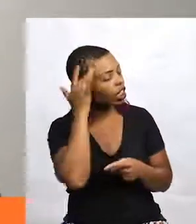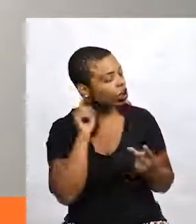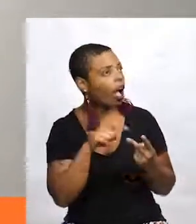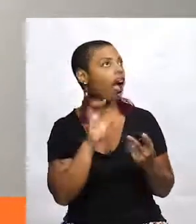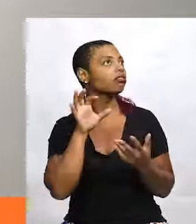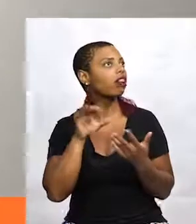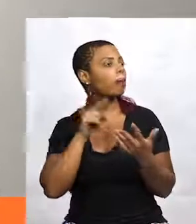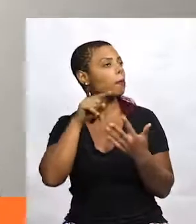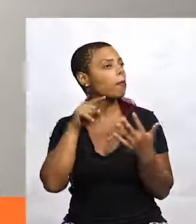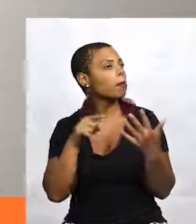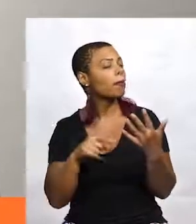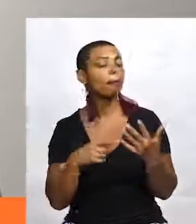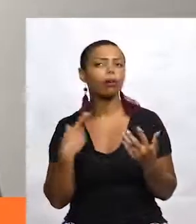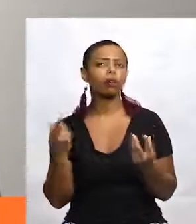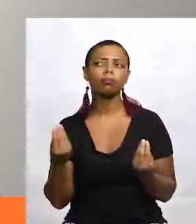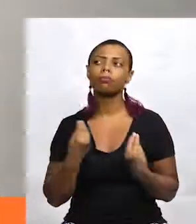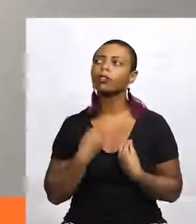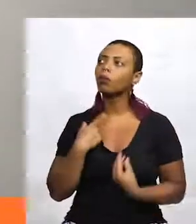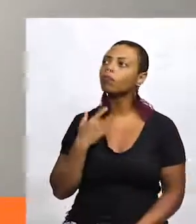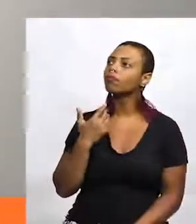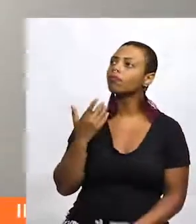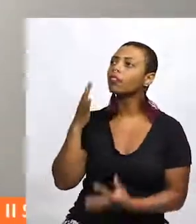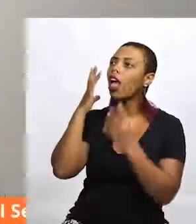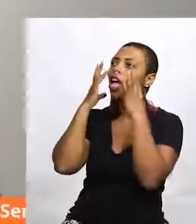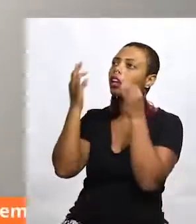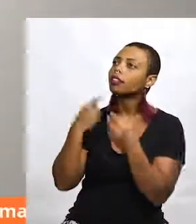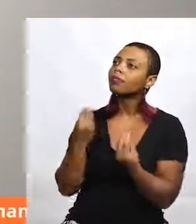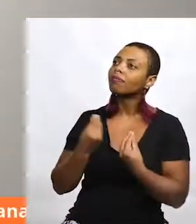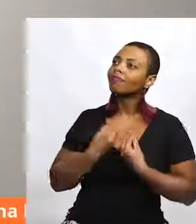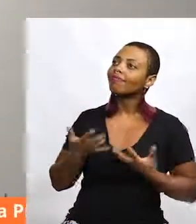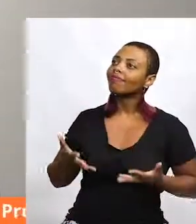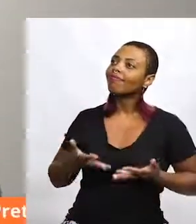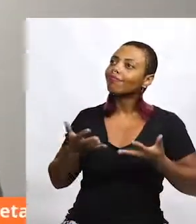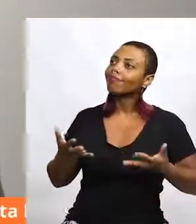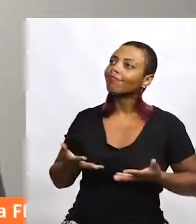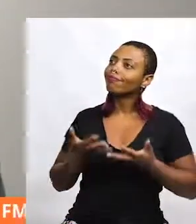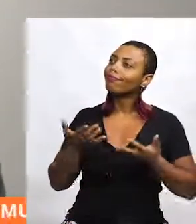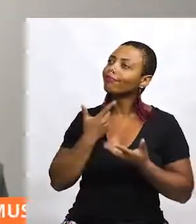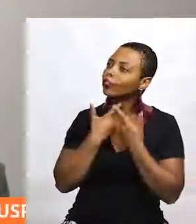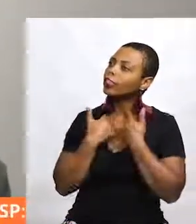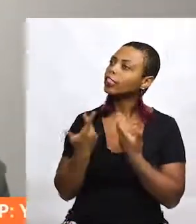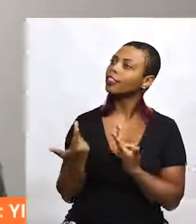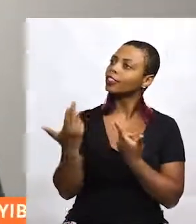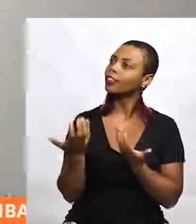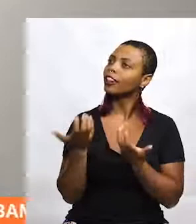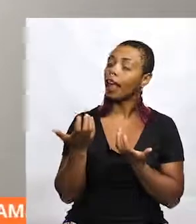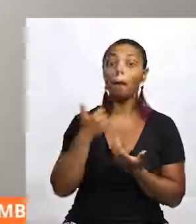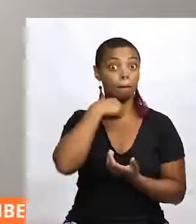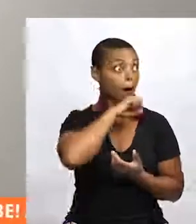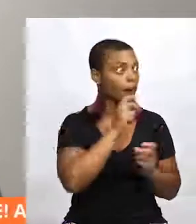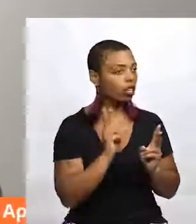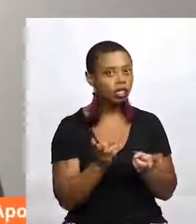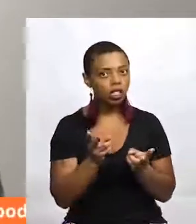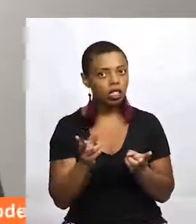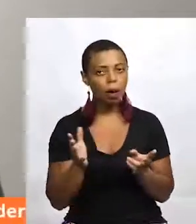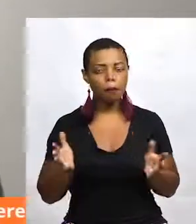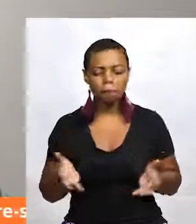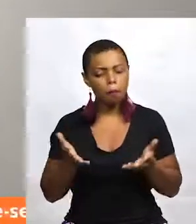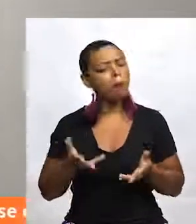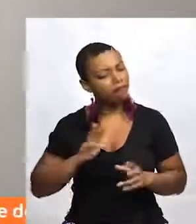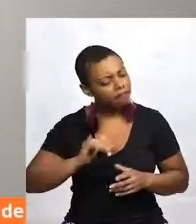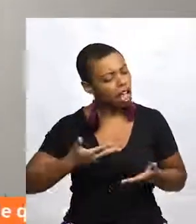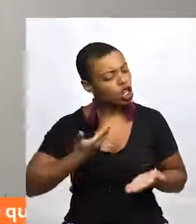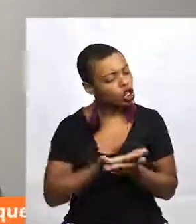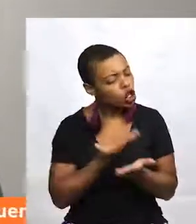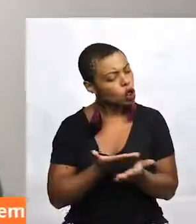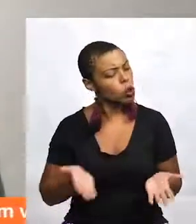falando, e aquilo sempre me motivou bastante, e ela sempre incentivou ao estudo, né, acho que a mãe tem essa